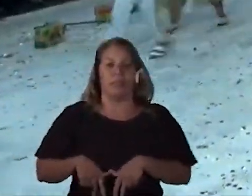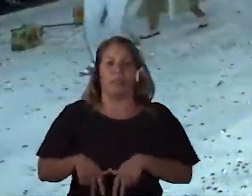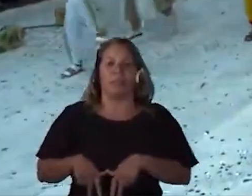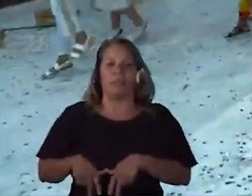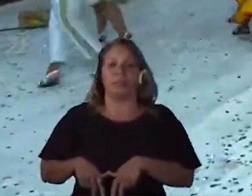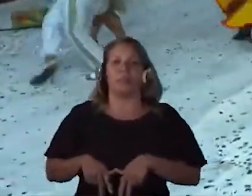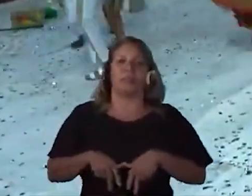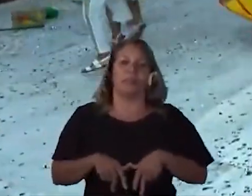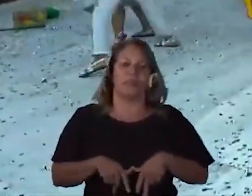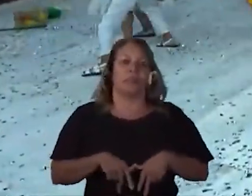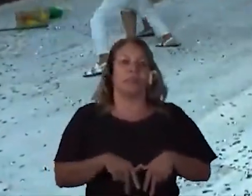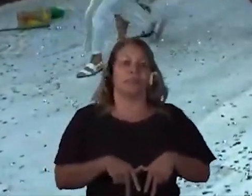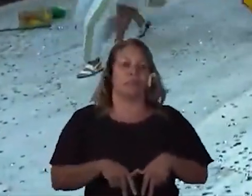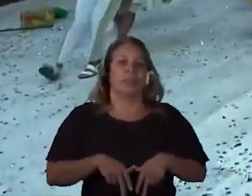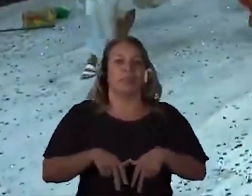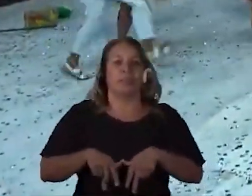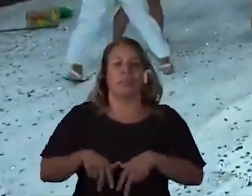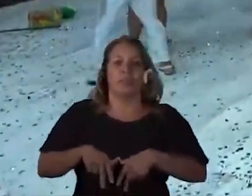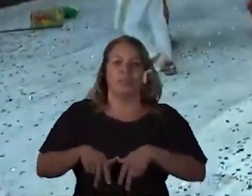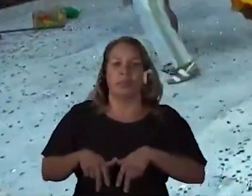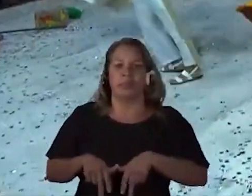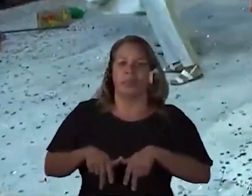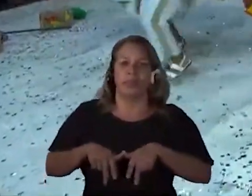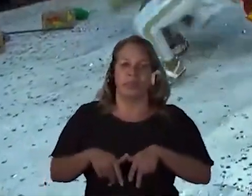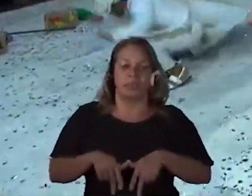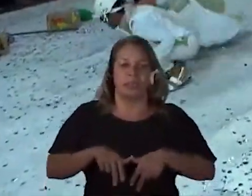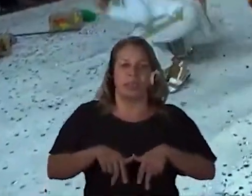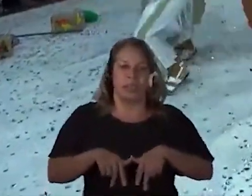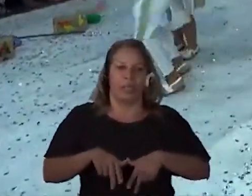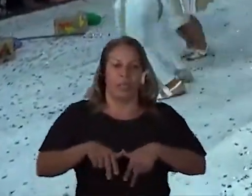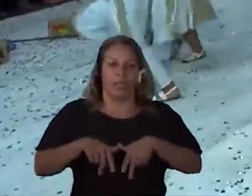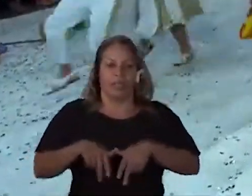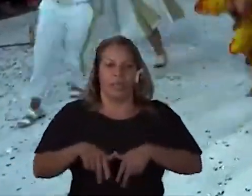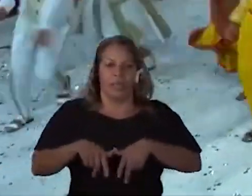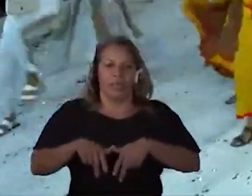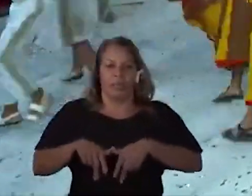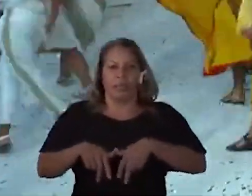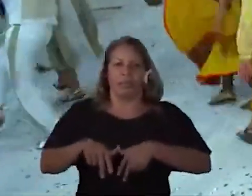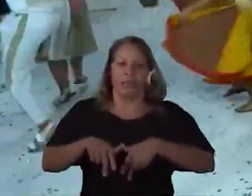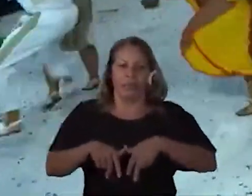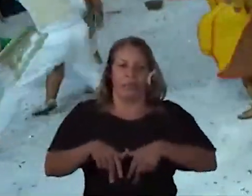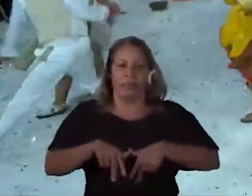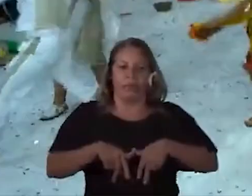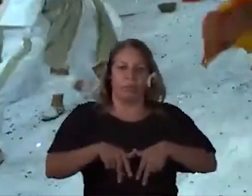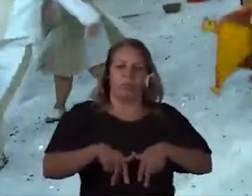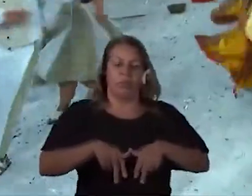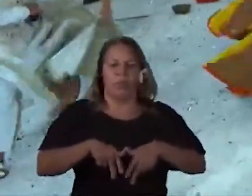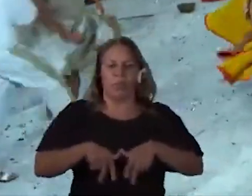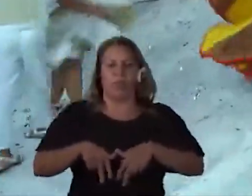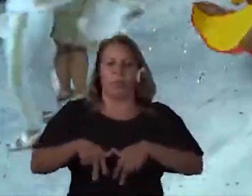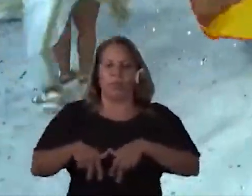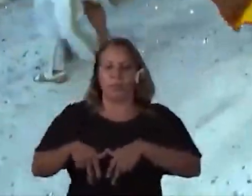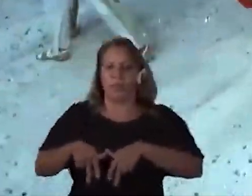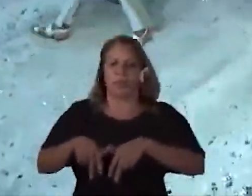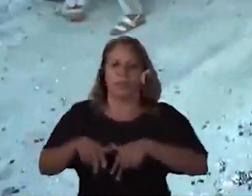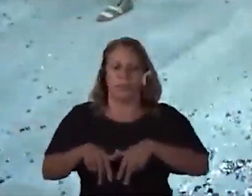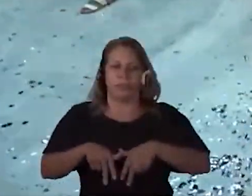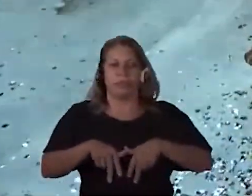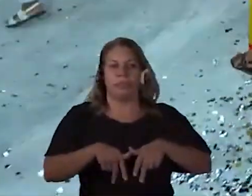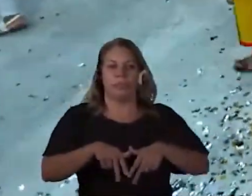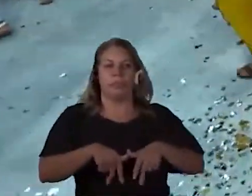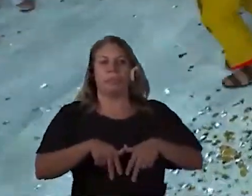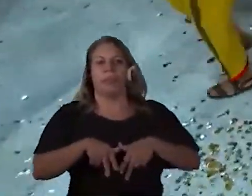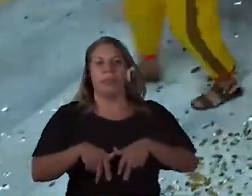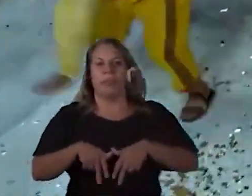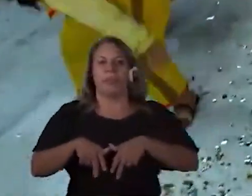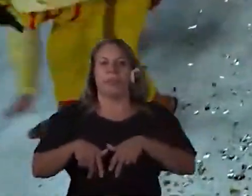uma responsabilidade ser marcador de um grupo junino, porque por essas questões que eu falei, né, de conduzir o grupo, de contar a história. E aí eu